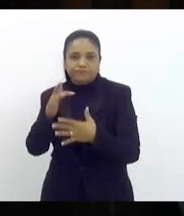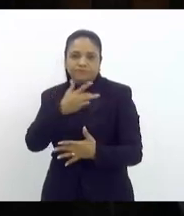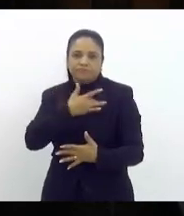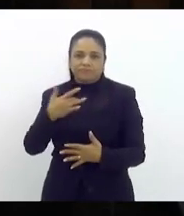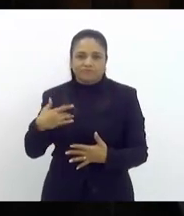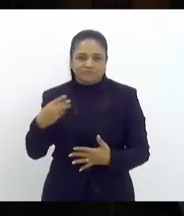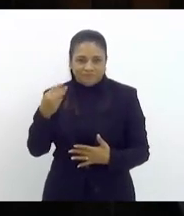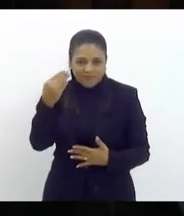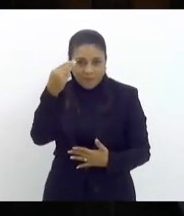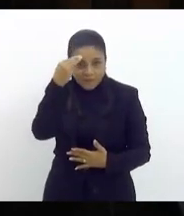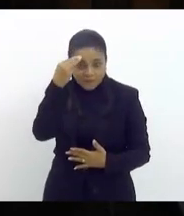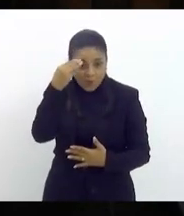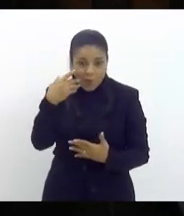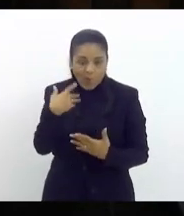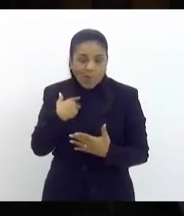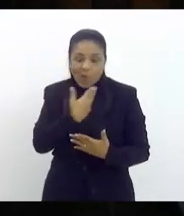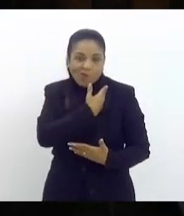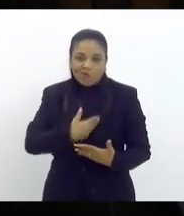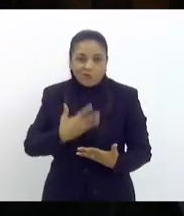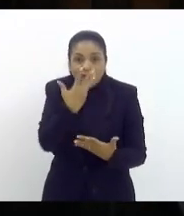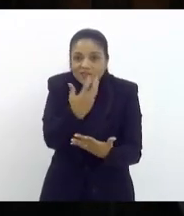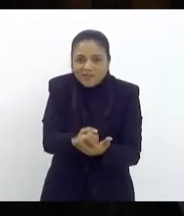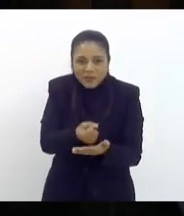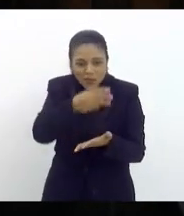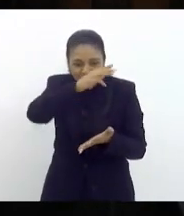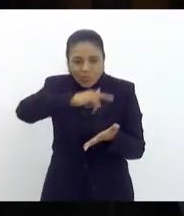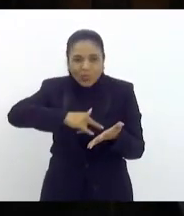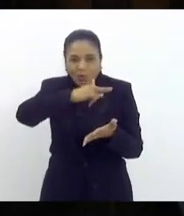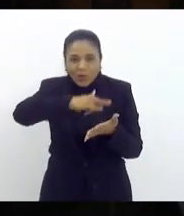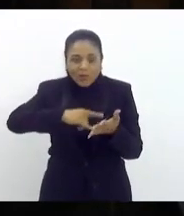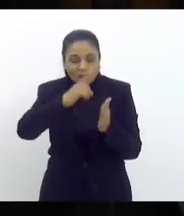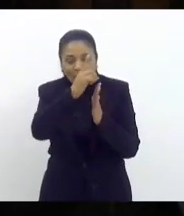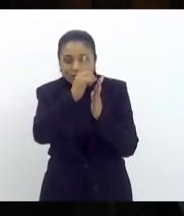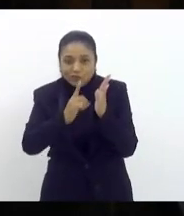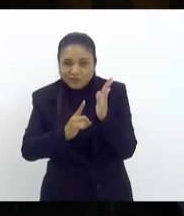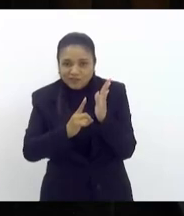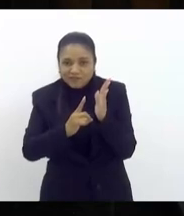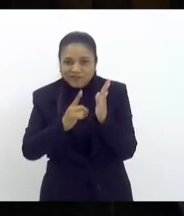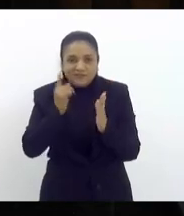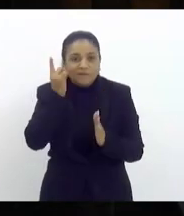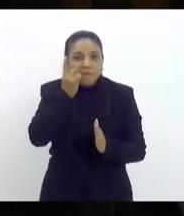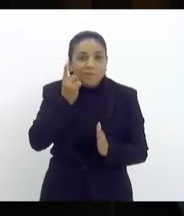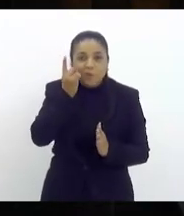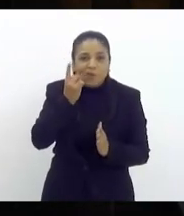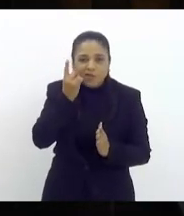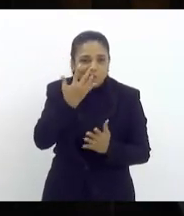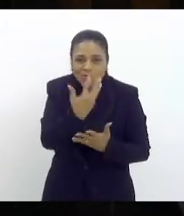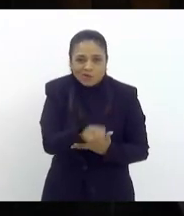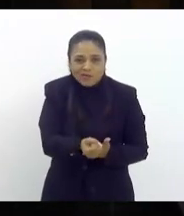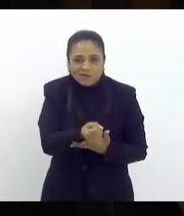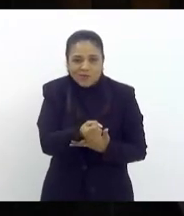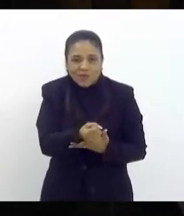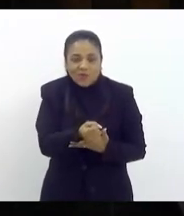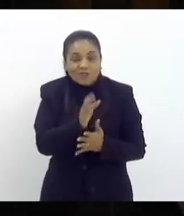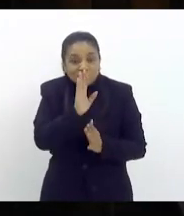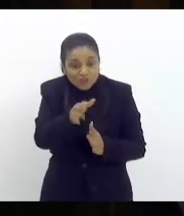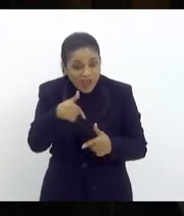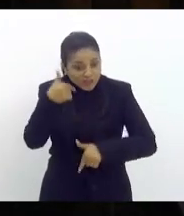aceitou colocar o documento como diretriz que uma política que ele já desenvolve